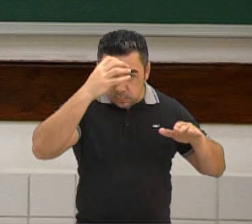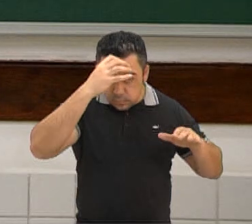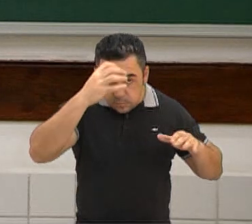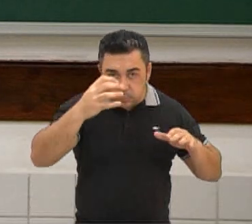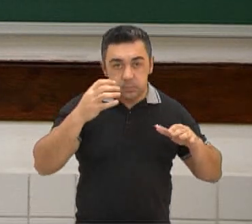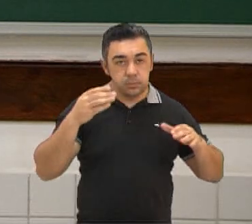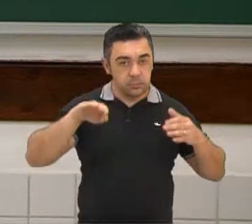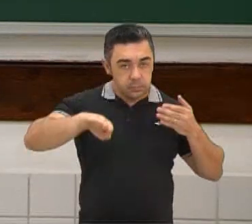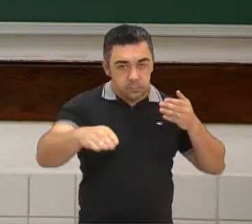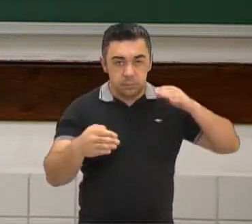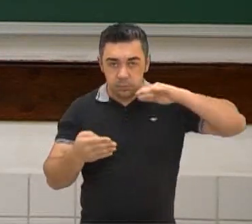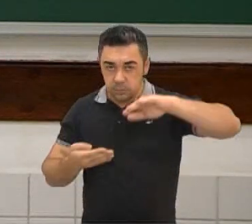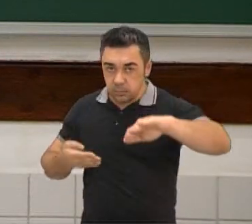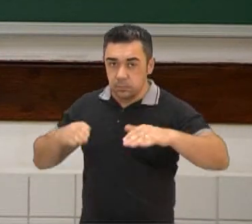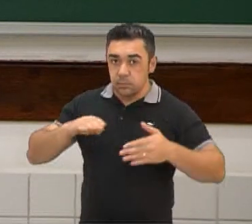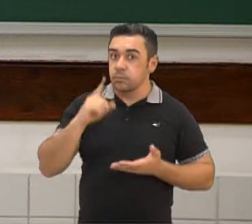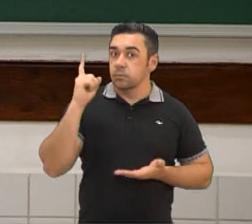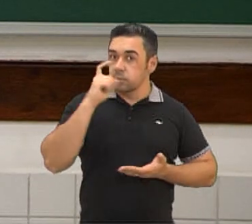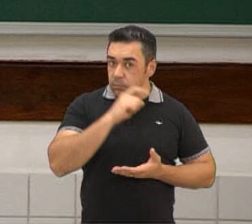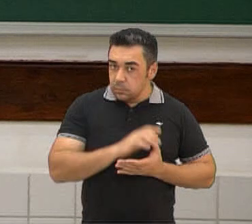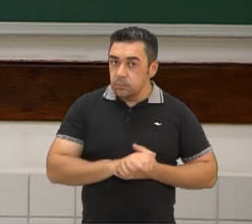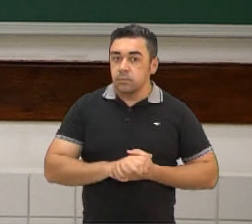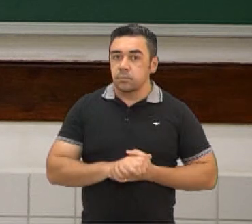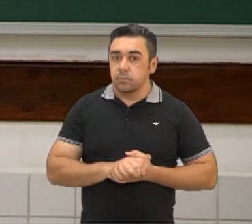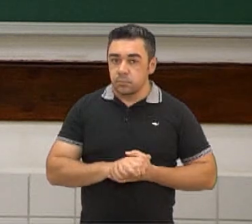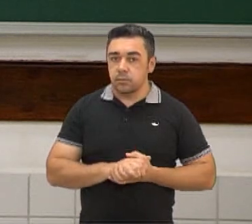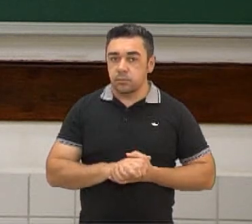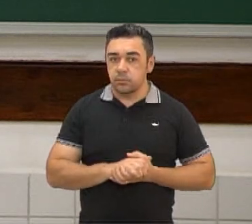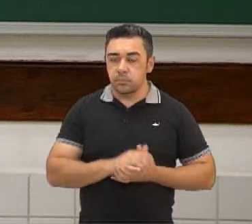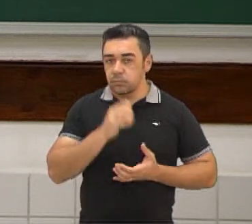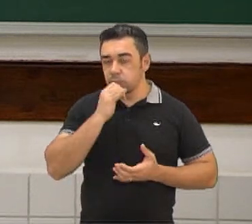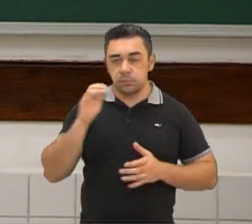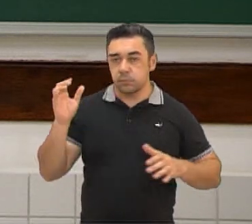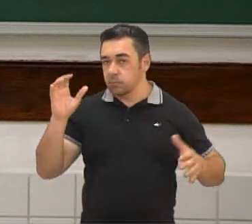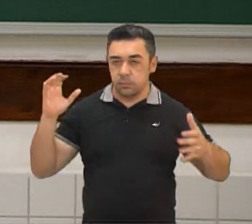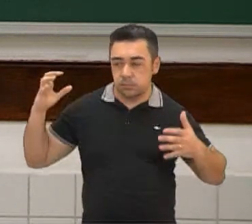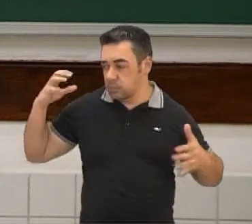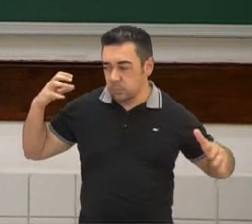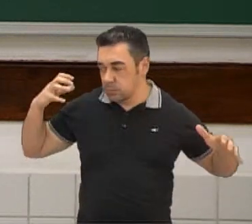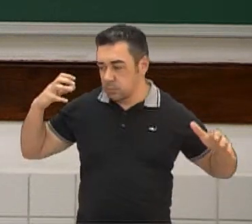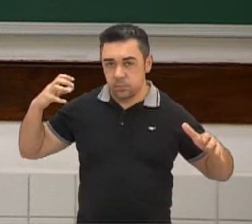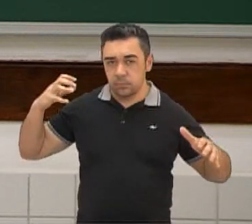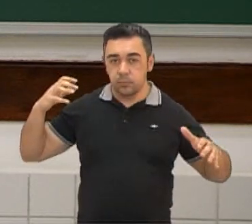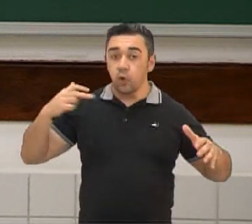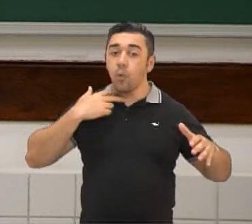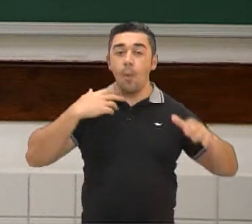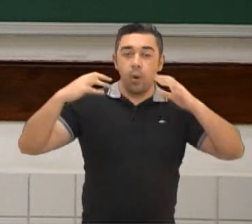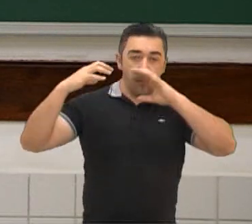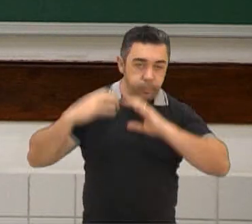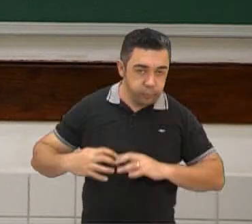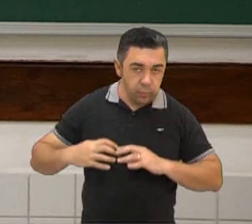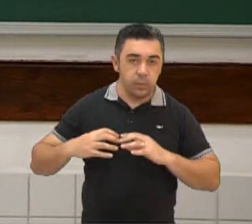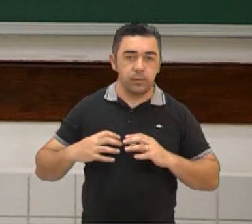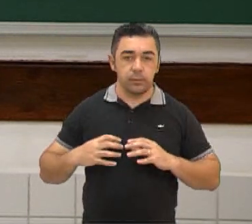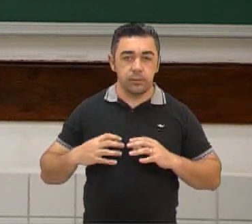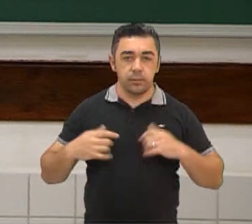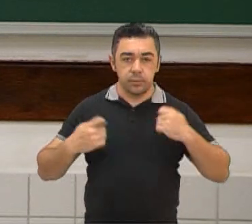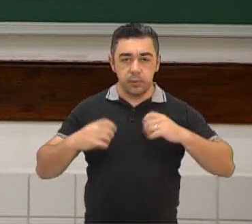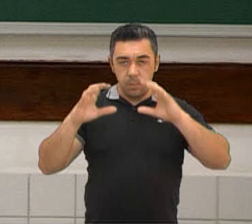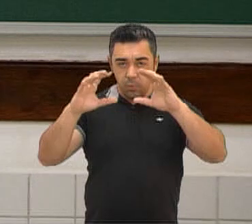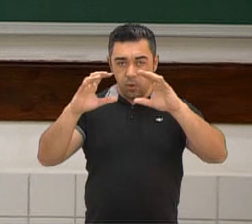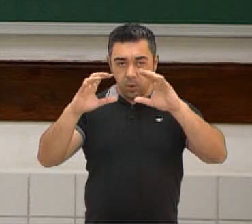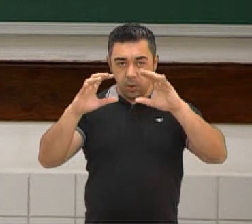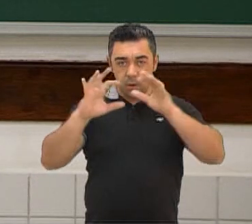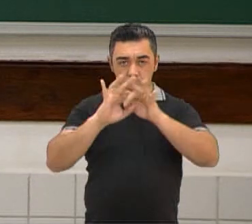a bola, tá? O jogador faz o que para ele carregar a bola? Ele não pode afundar a bola. Então, ele tem que deixar a